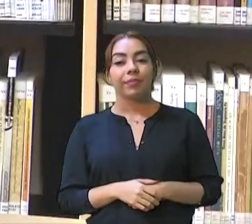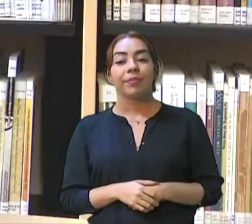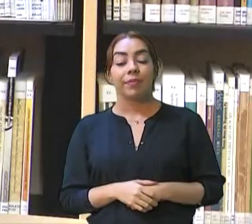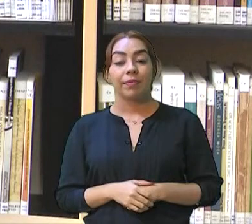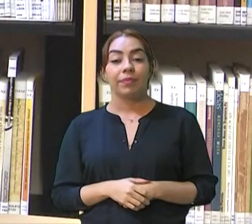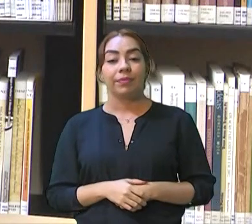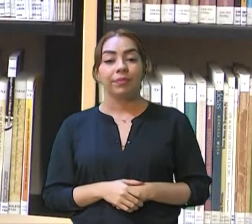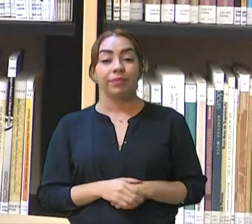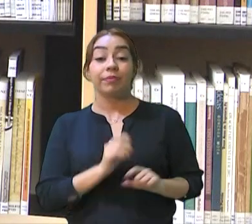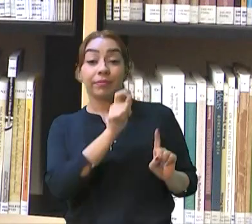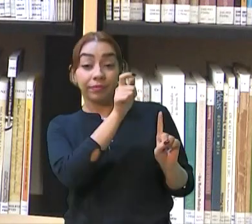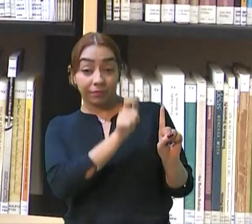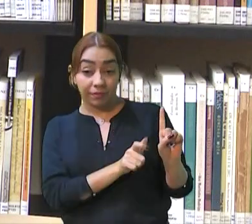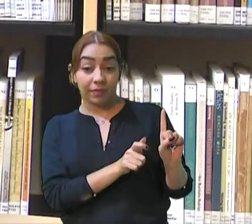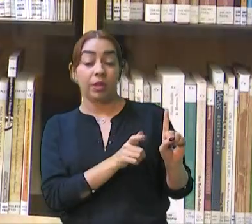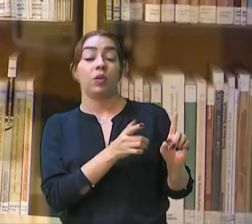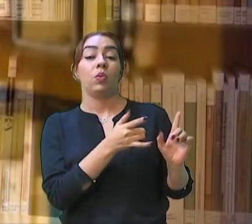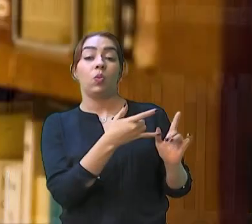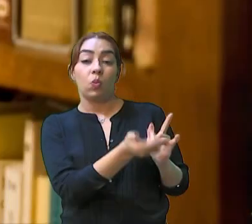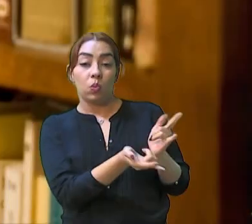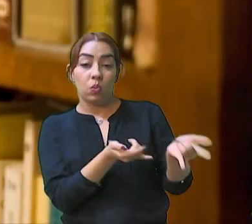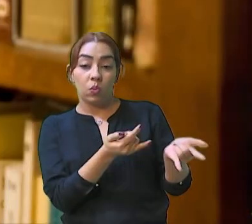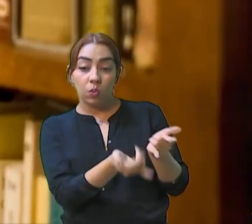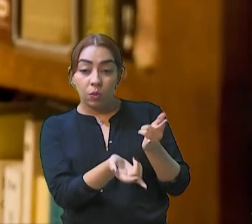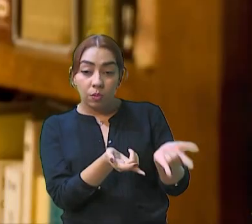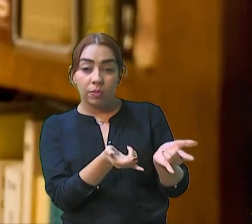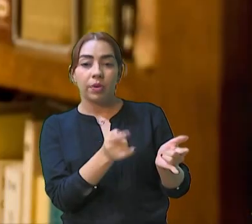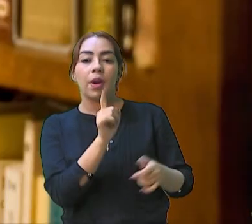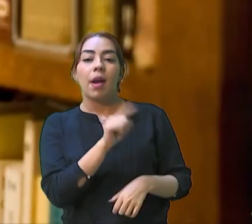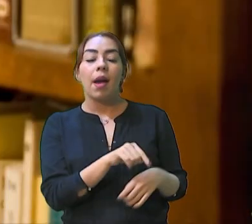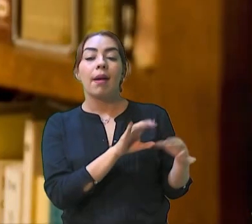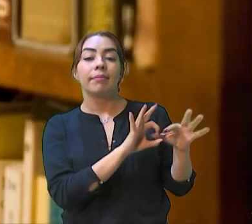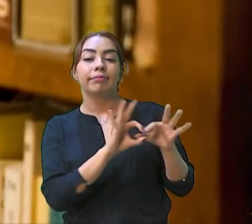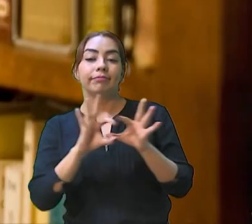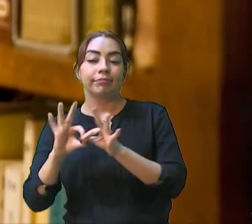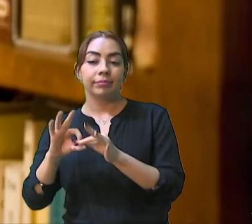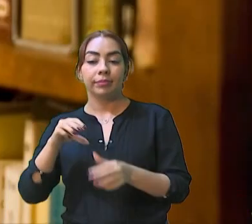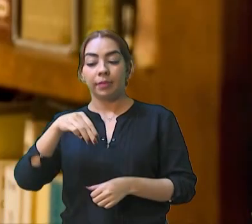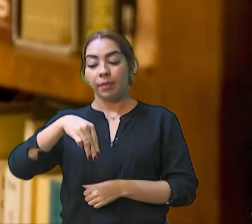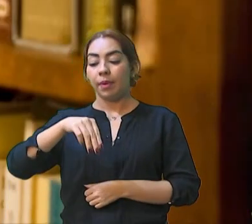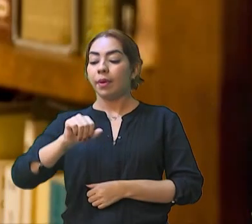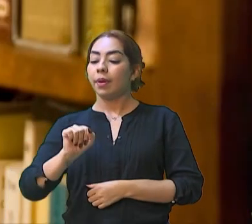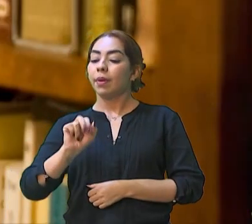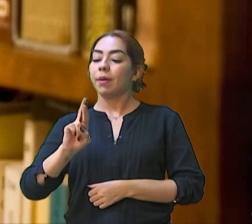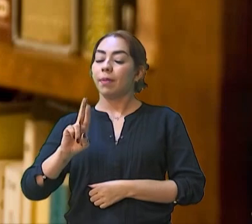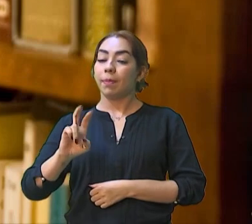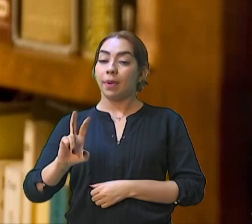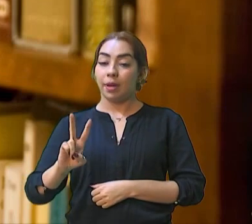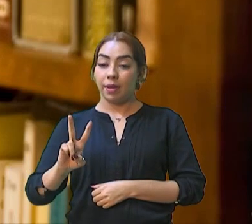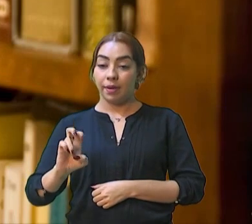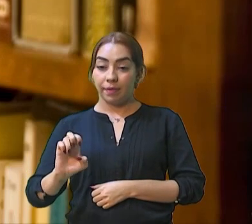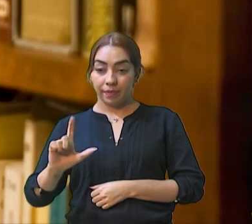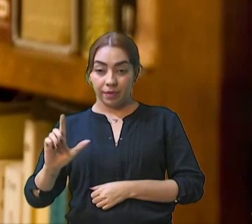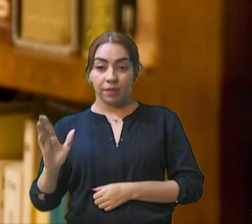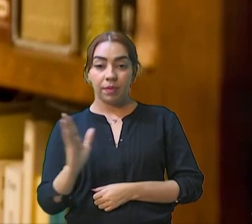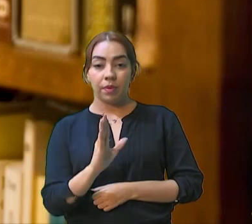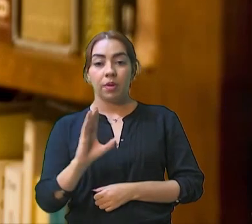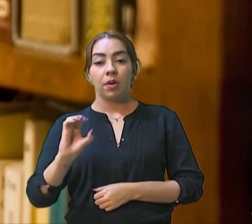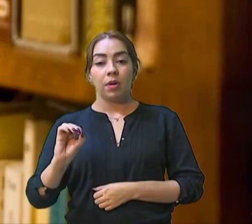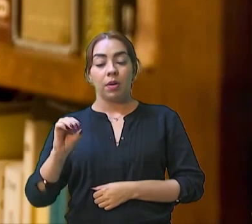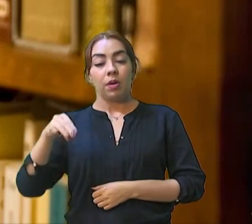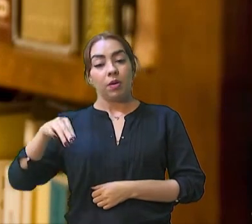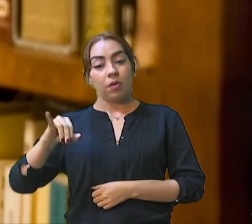O Homem-Aranha foi criado no contexto da Marvel Comics. O que era Marvel Comics? Marvel Comics era um selo de uma editora